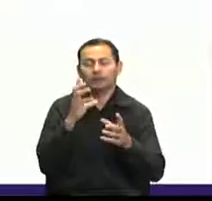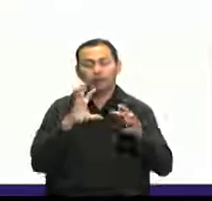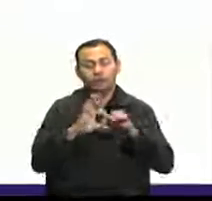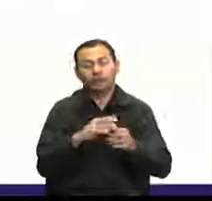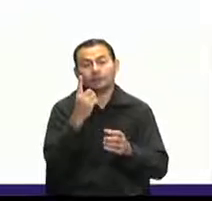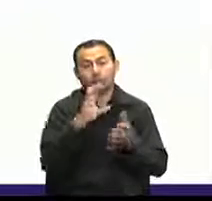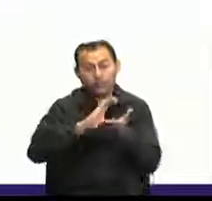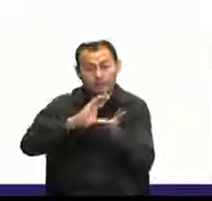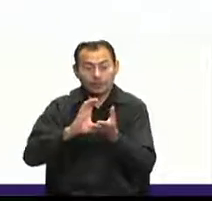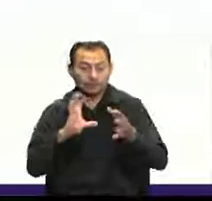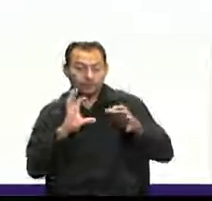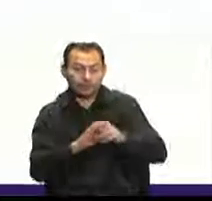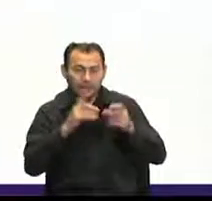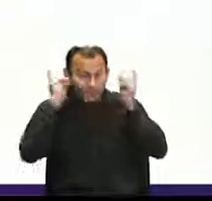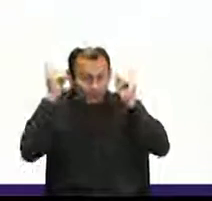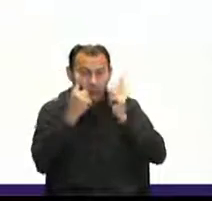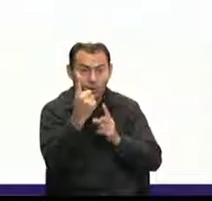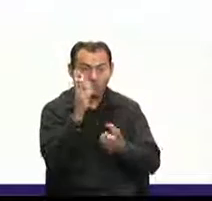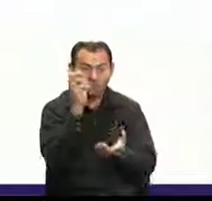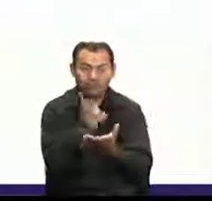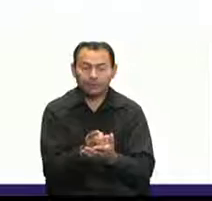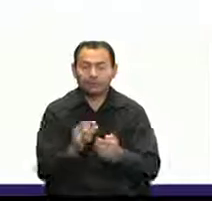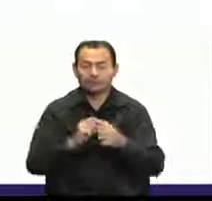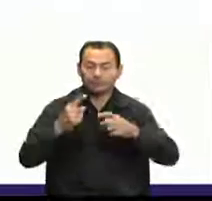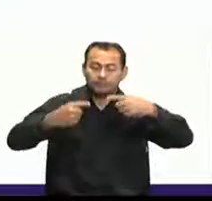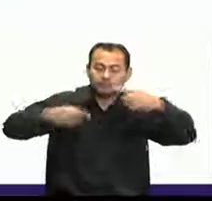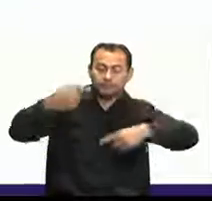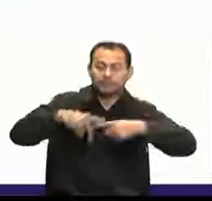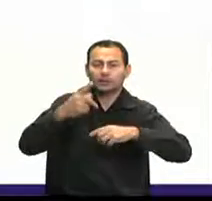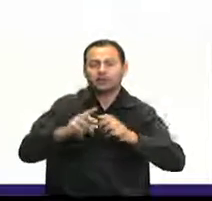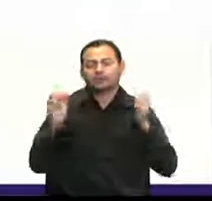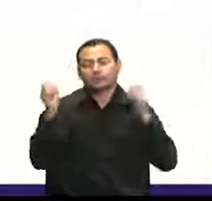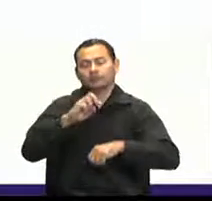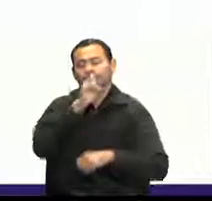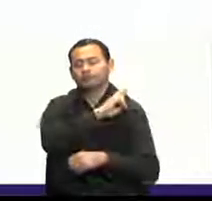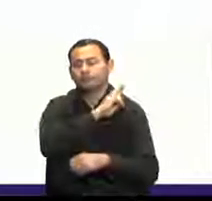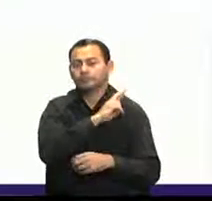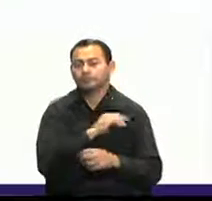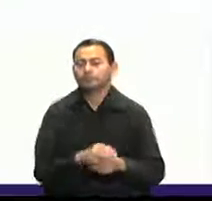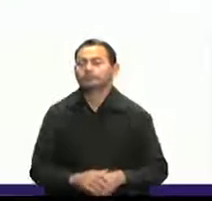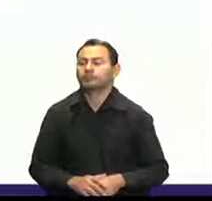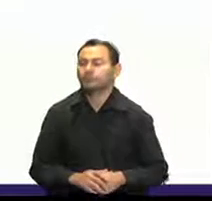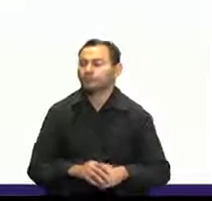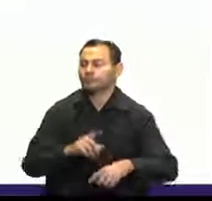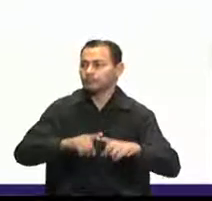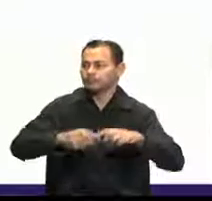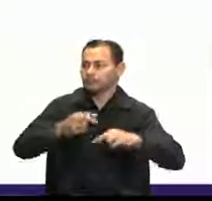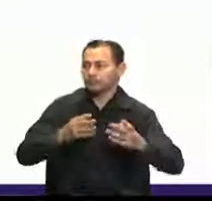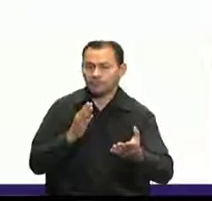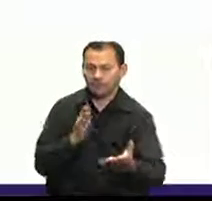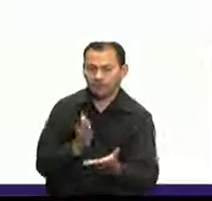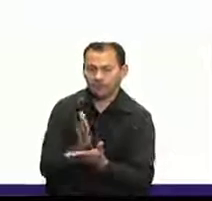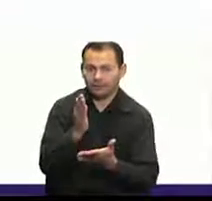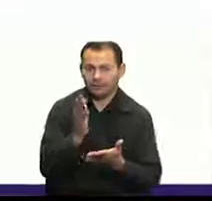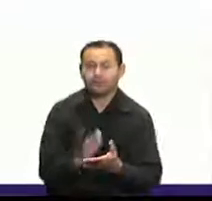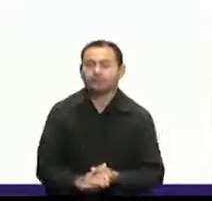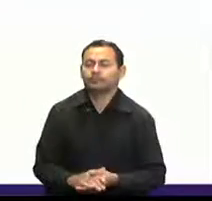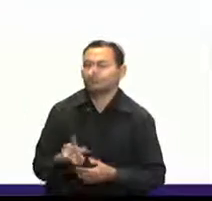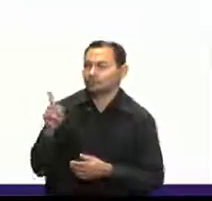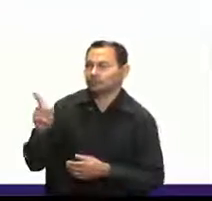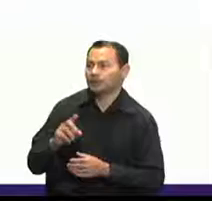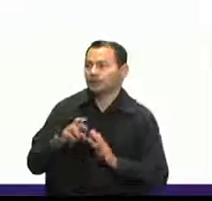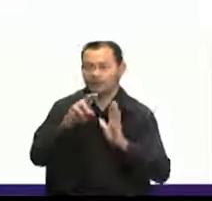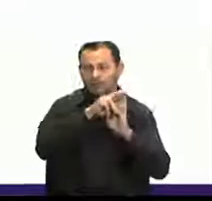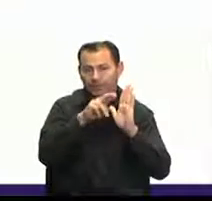mês para deliberar sobre assuntos relacionados às suas competências as matérias aprovadas a que